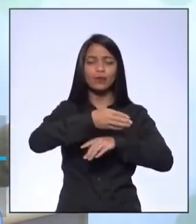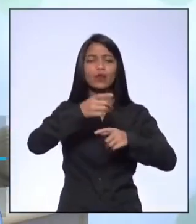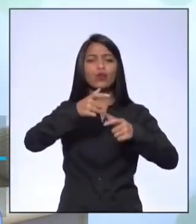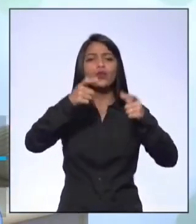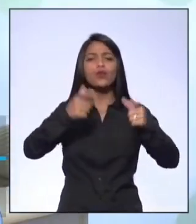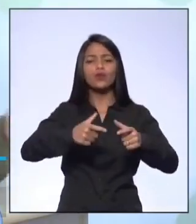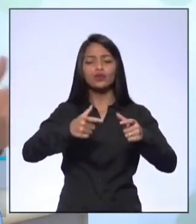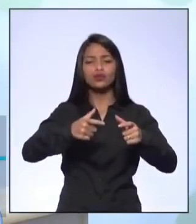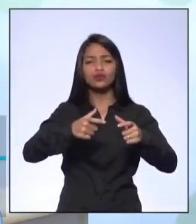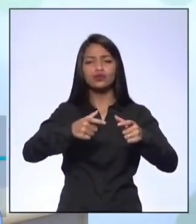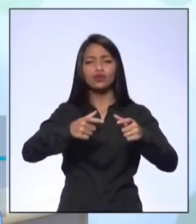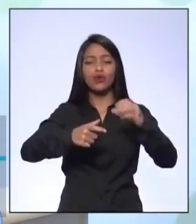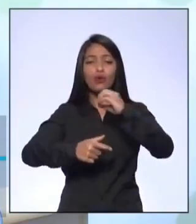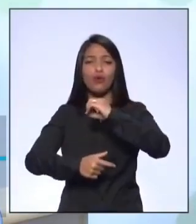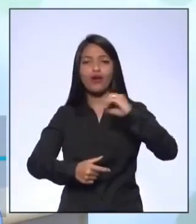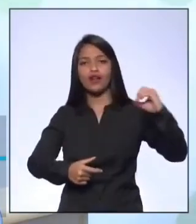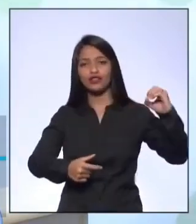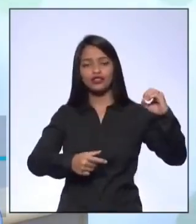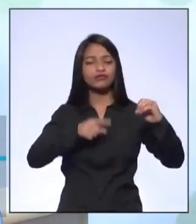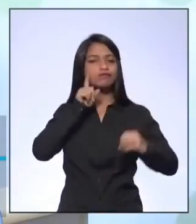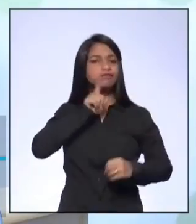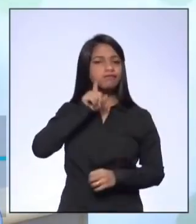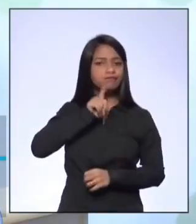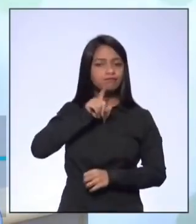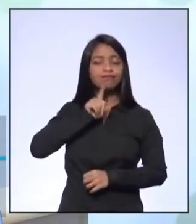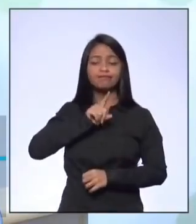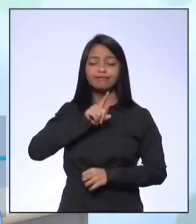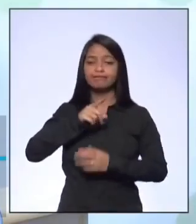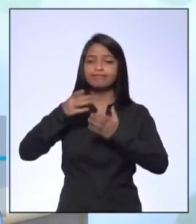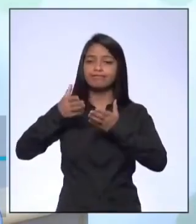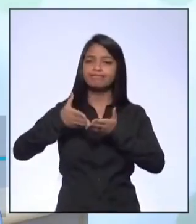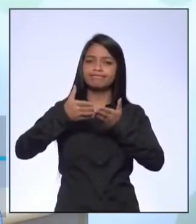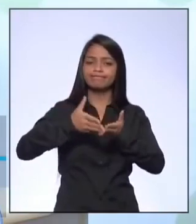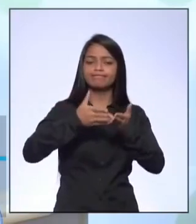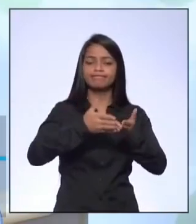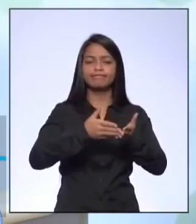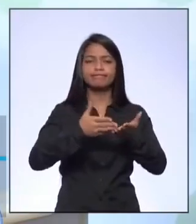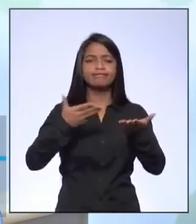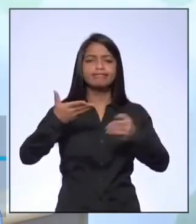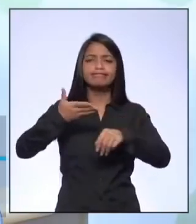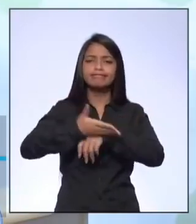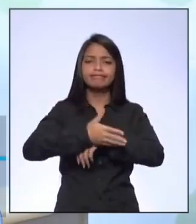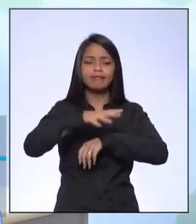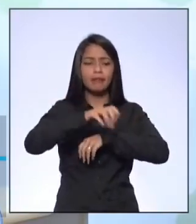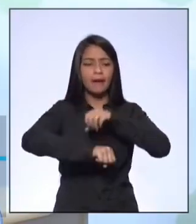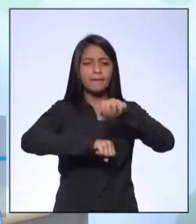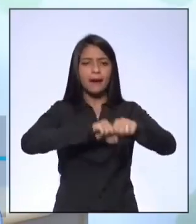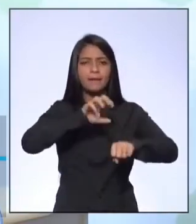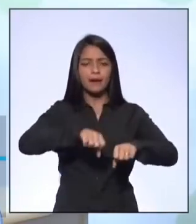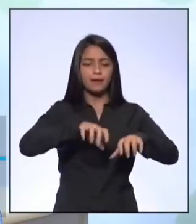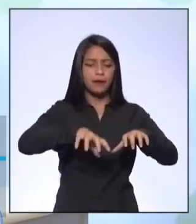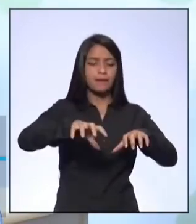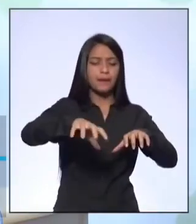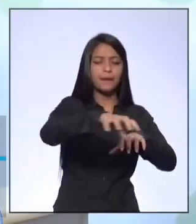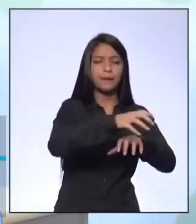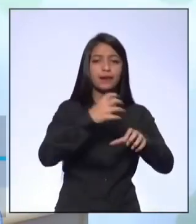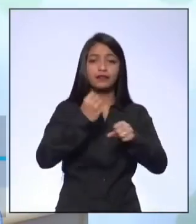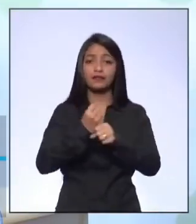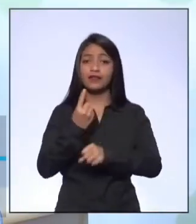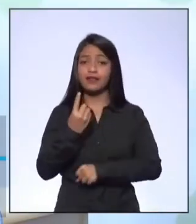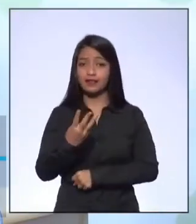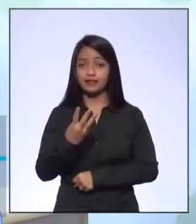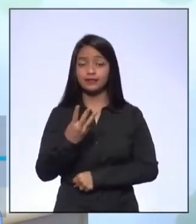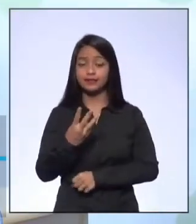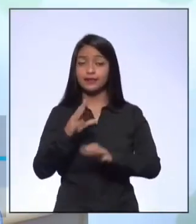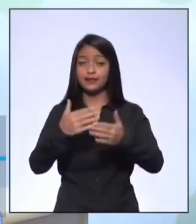oeste, na costa oeste dos Estados Unidos, navio Mayflower, e formando aí as 13 colônias americanas. Nós